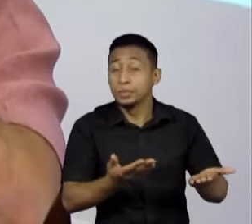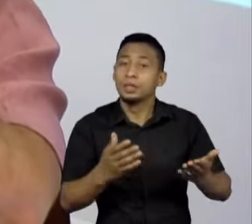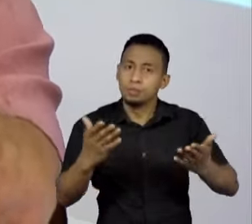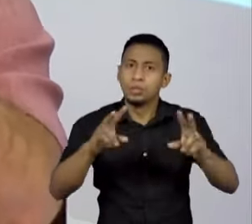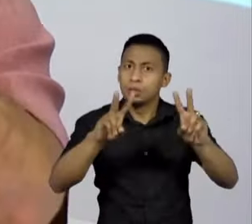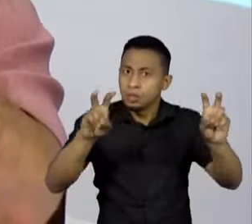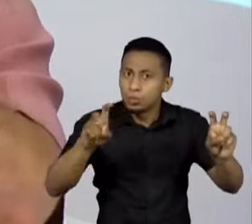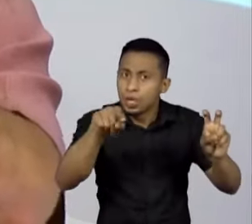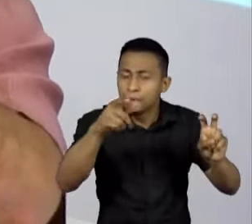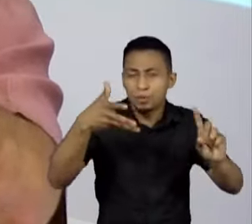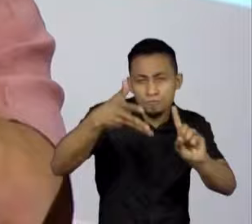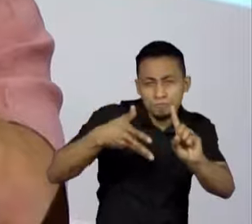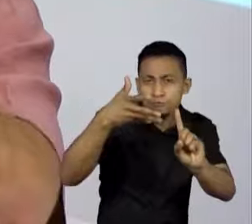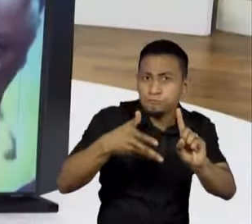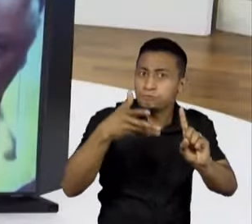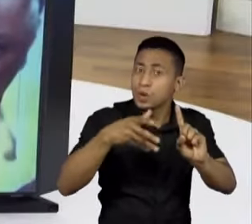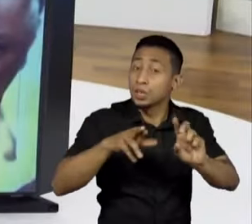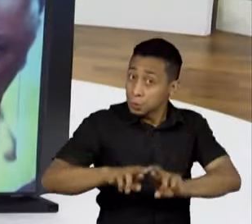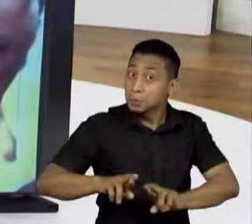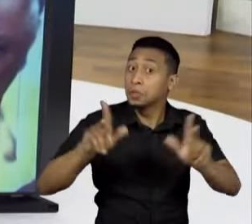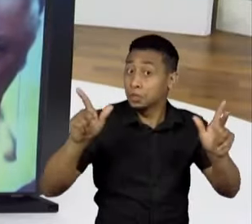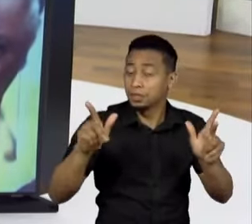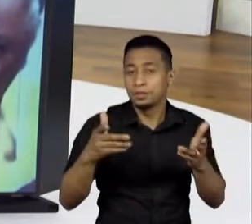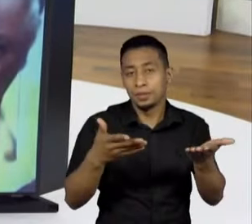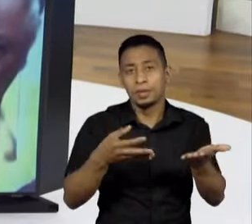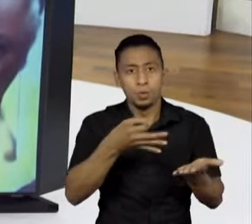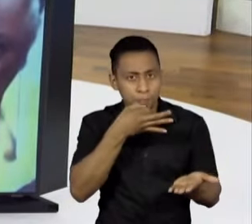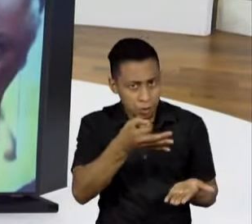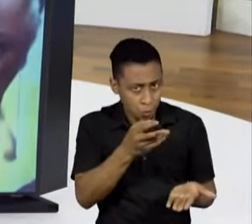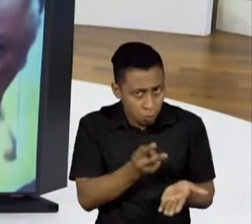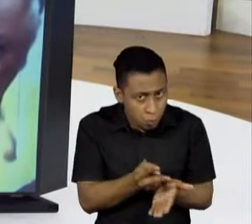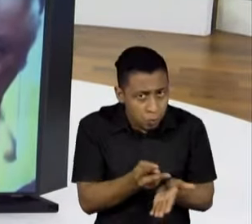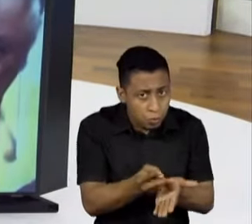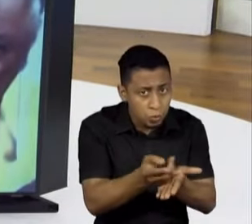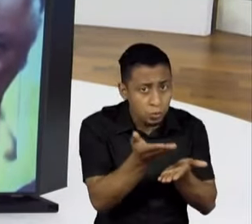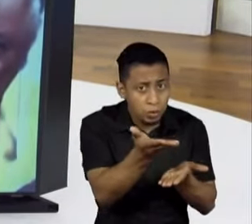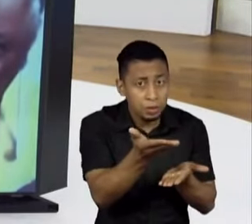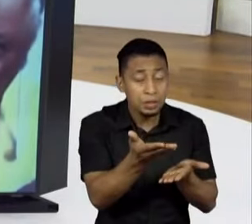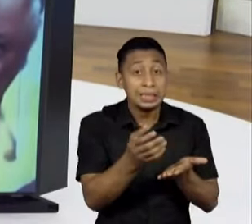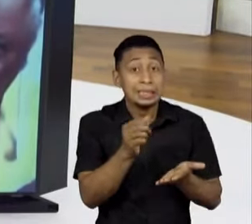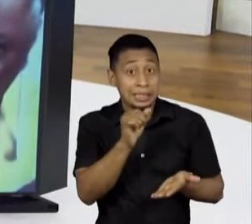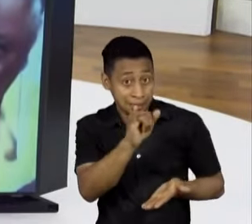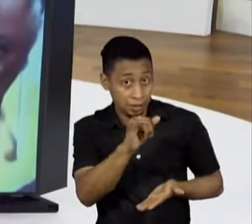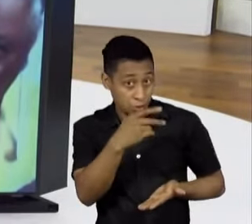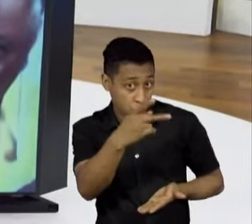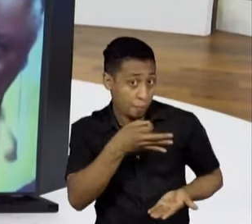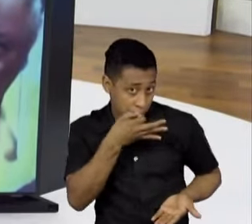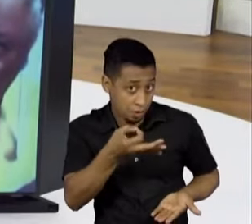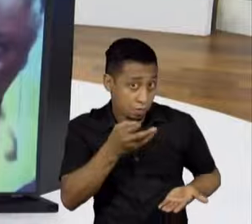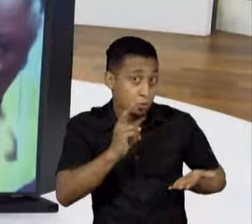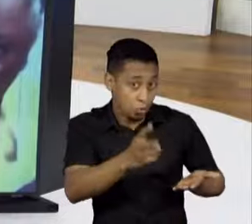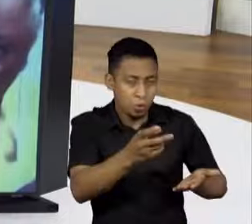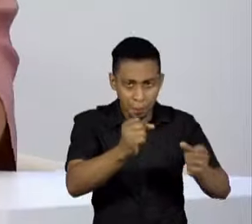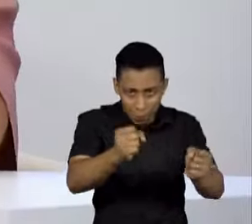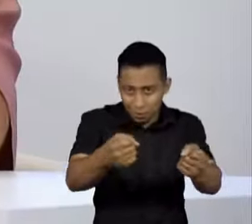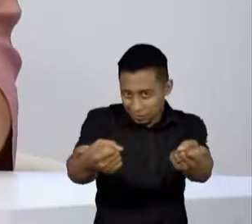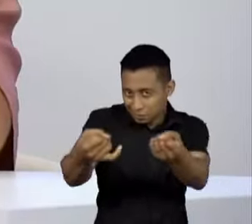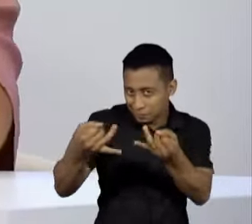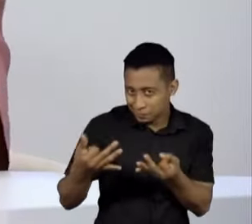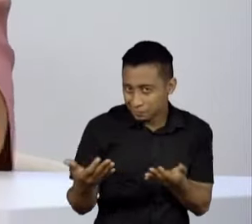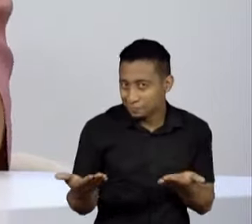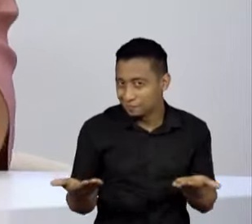esse tema. Queria saber de você se essa perspectiva continua e se ela continua, que você trouxesse ela aqui para a gente, que